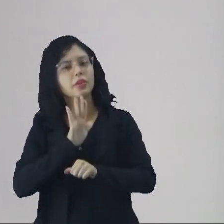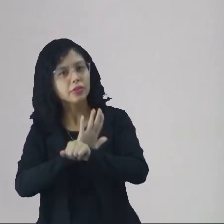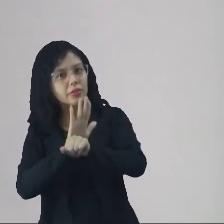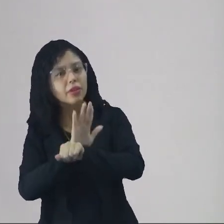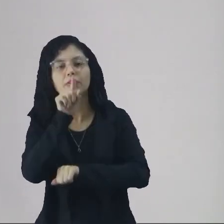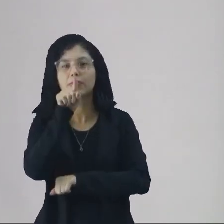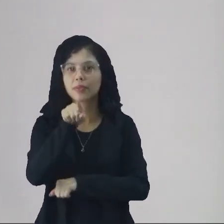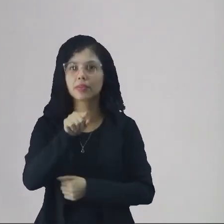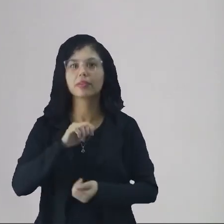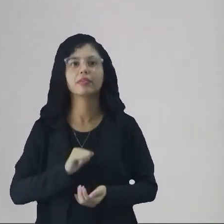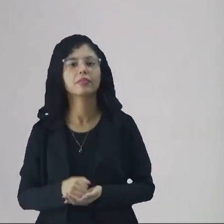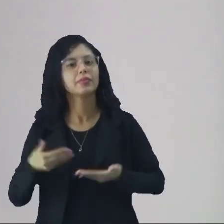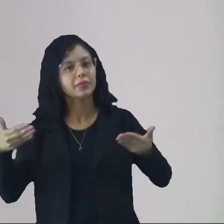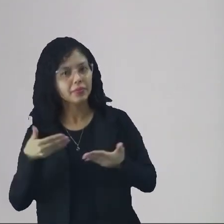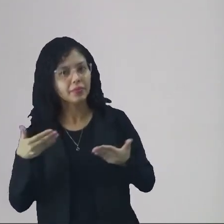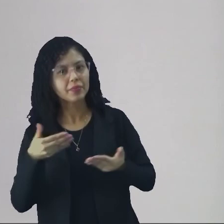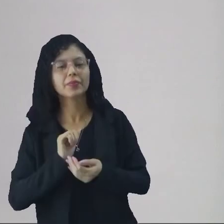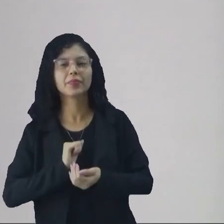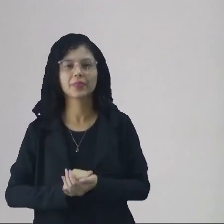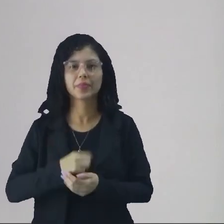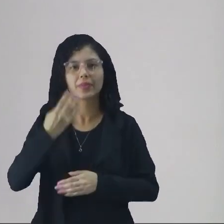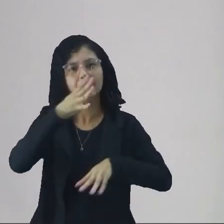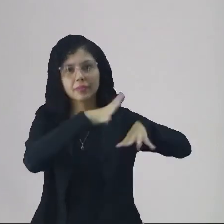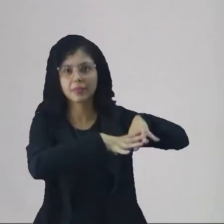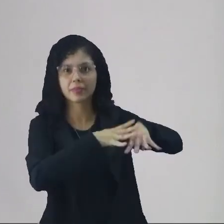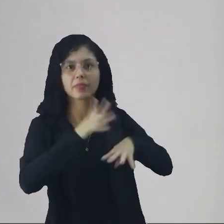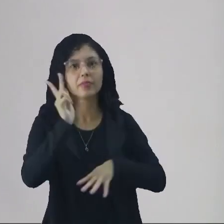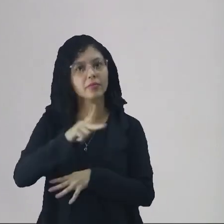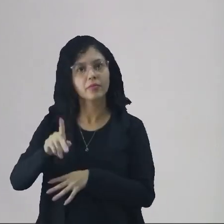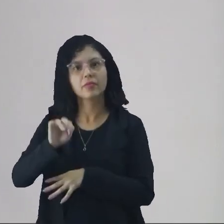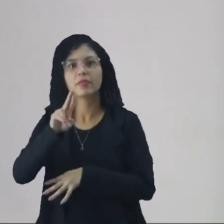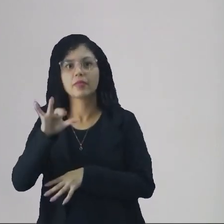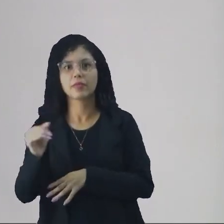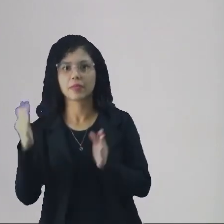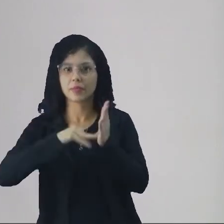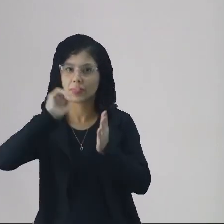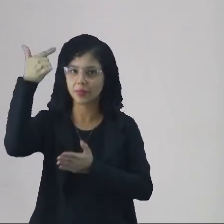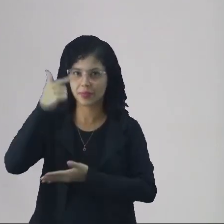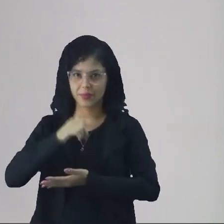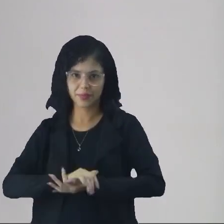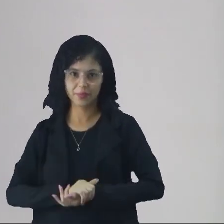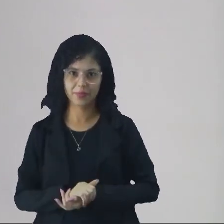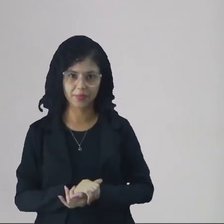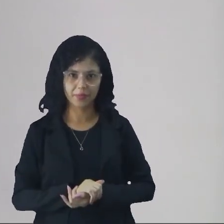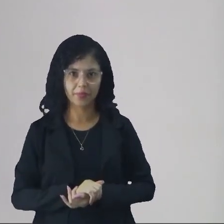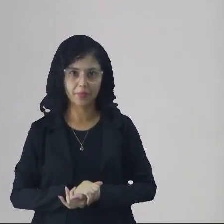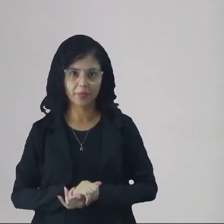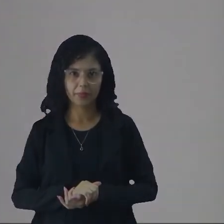ajudado você nesse momento em relação à matemática. Eu sou o professor Emerson, até a próxima.